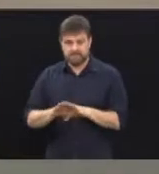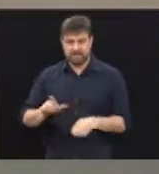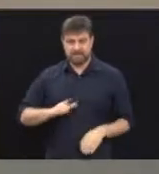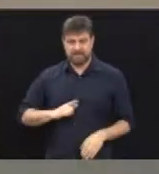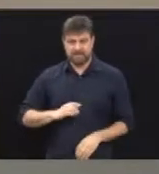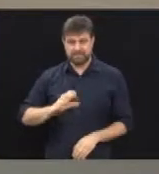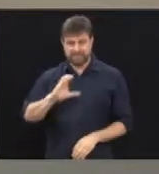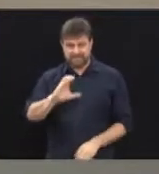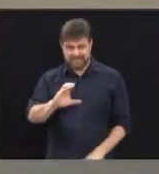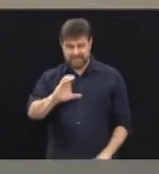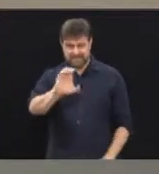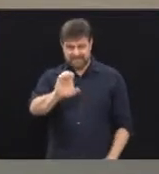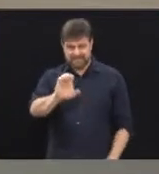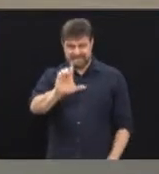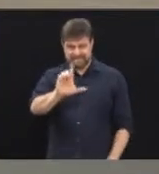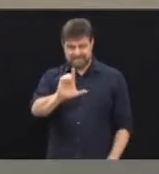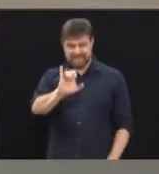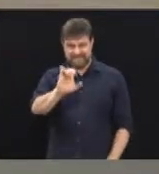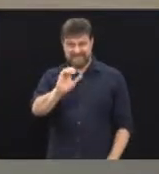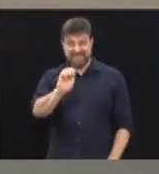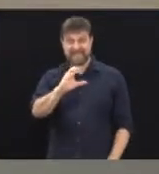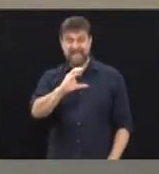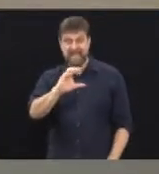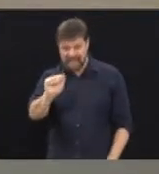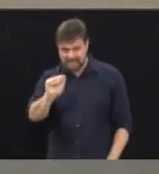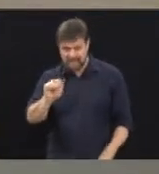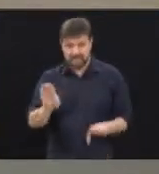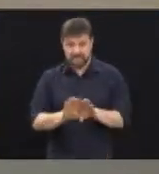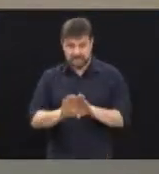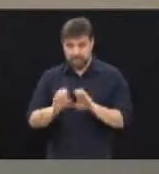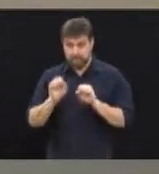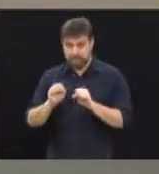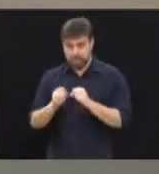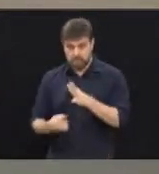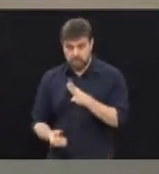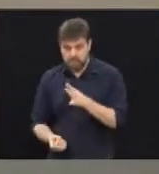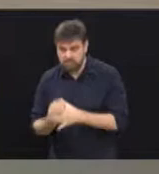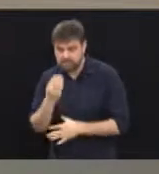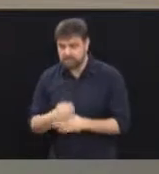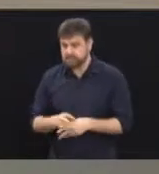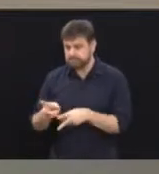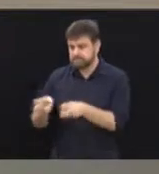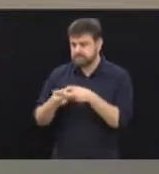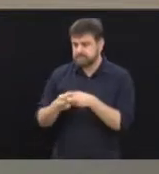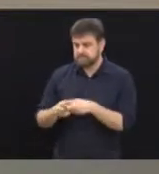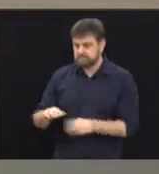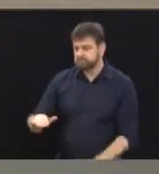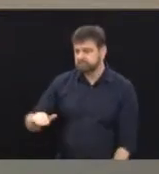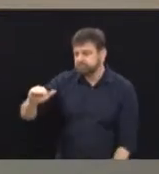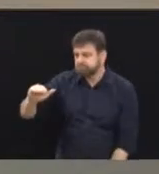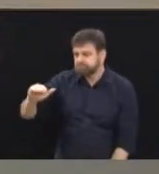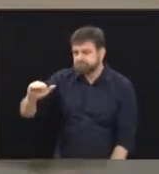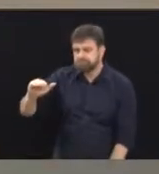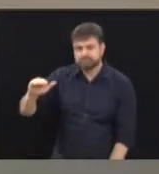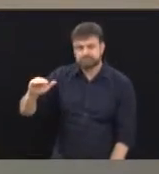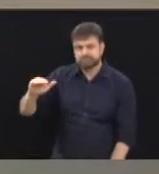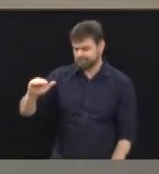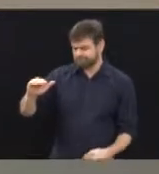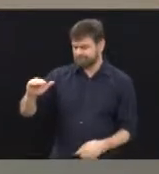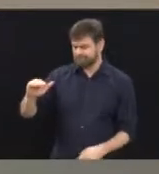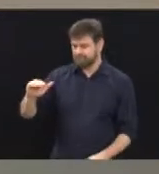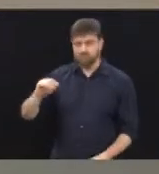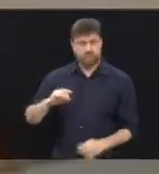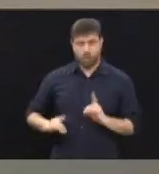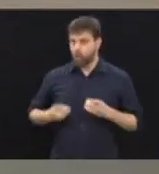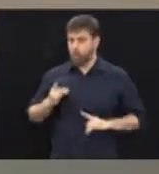celíaca, que é uma dificuldade de absorção do glúten, que pode só ter como manifestação a baixa estatura. Aí nós não teríamos um problema